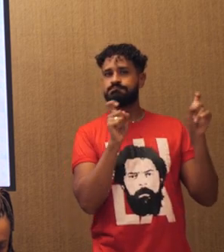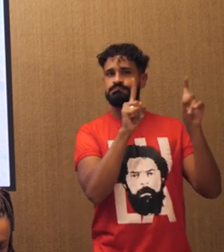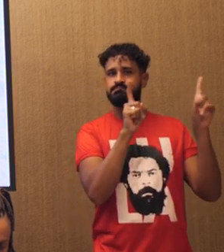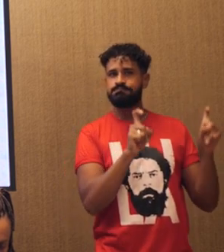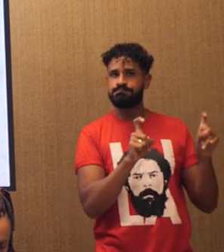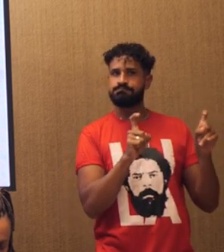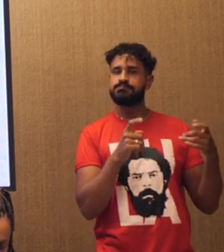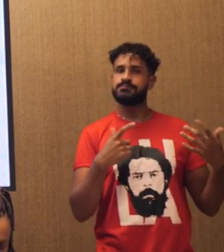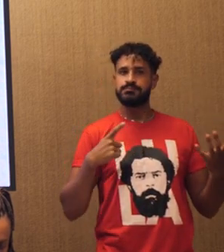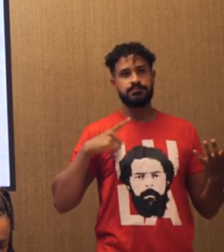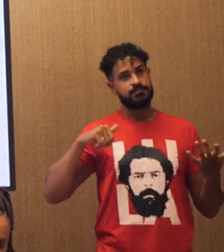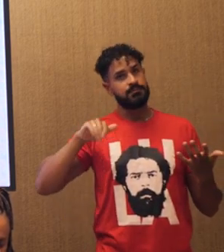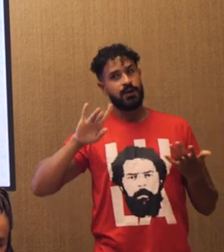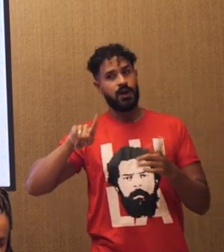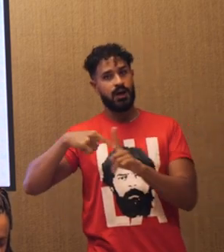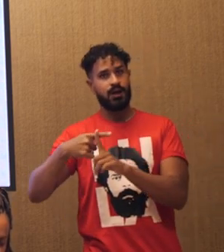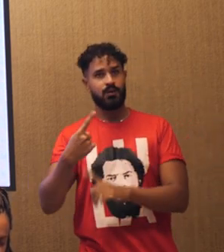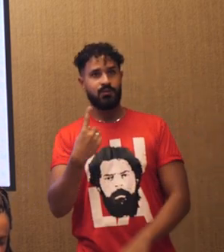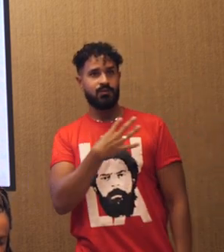Acho que vamos ter mais um filho.